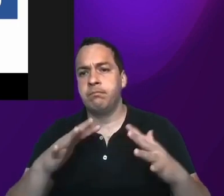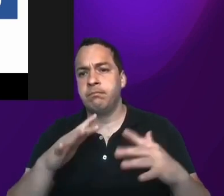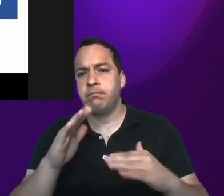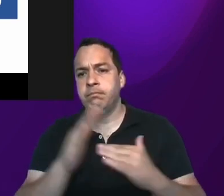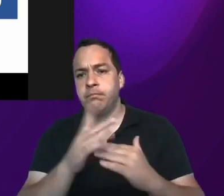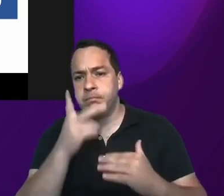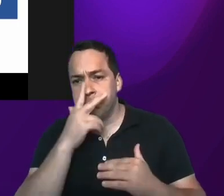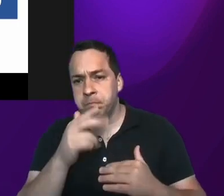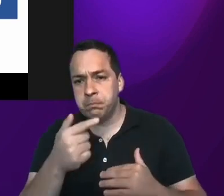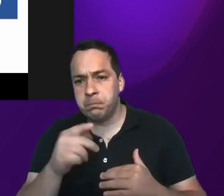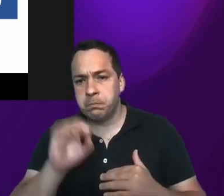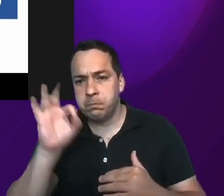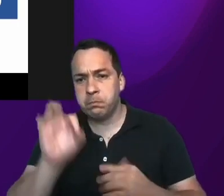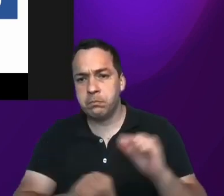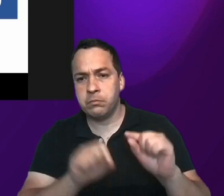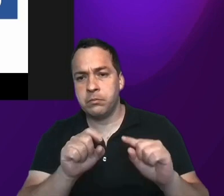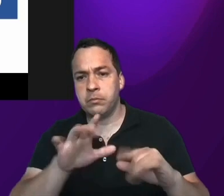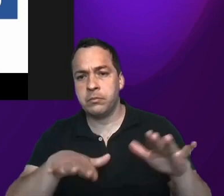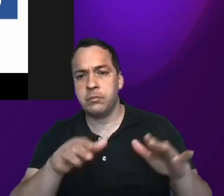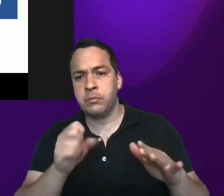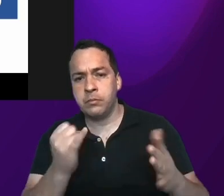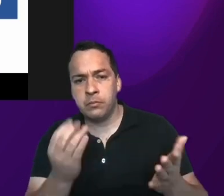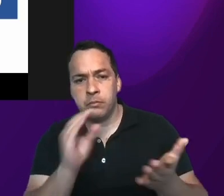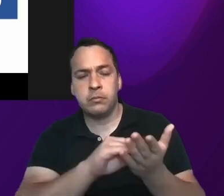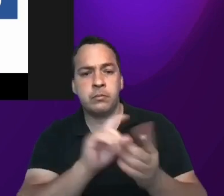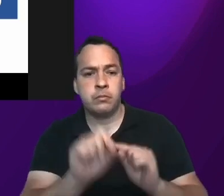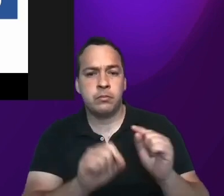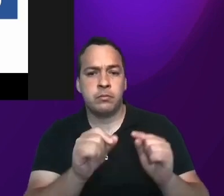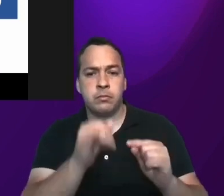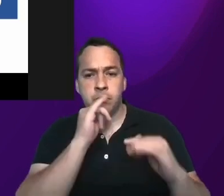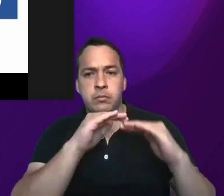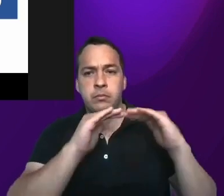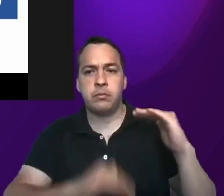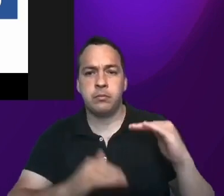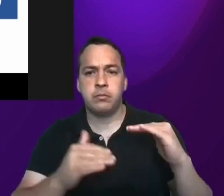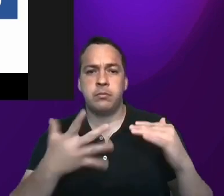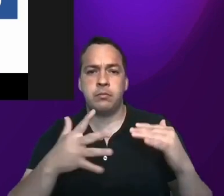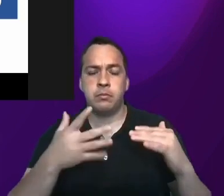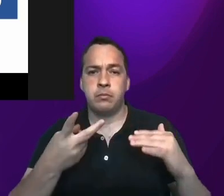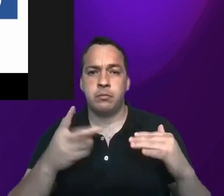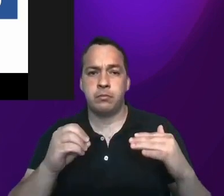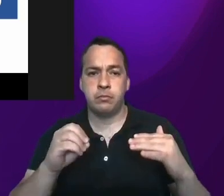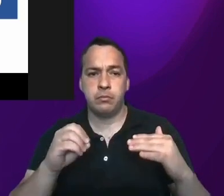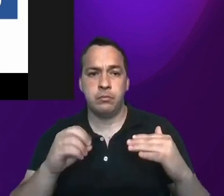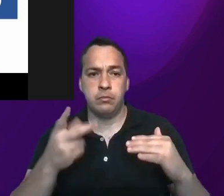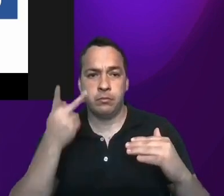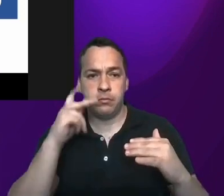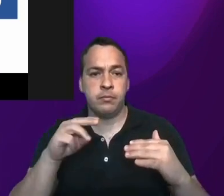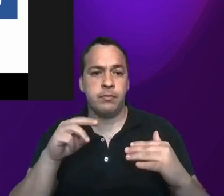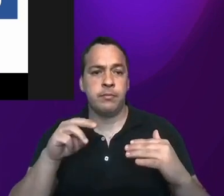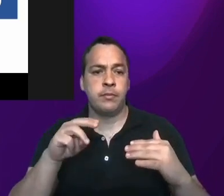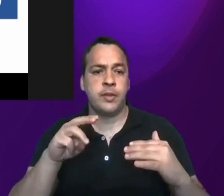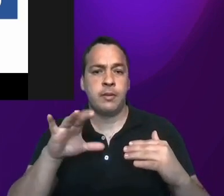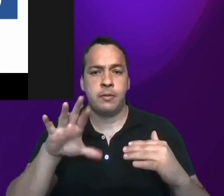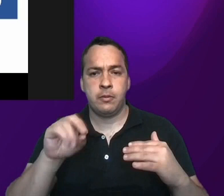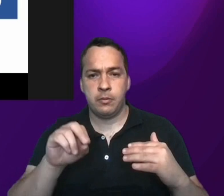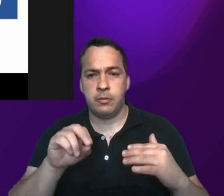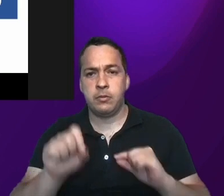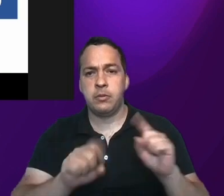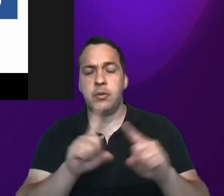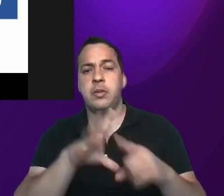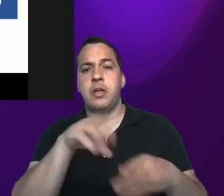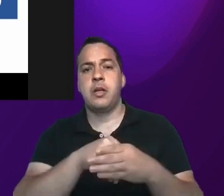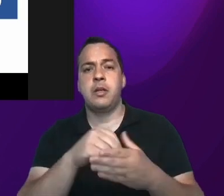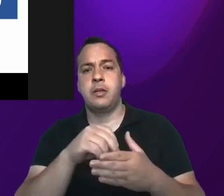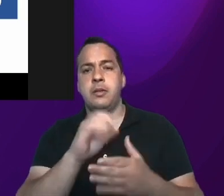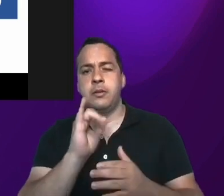quase 70% quando a gente considera só uma queda de 20 milímetros de mercúrio na sistólica. O que a